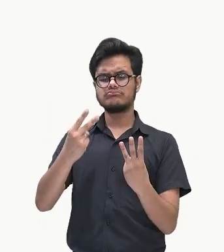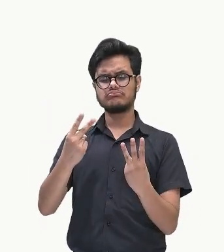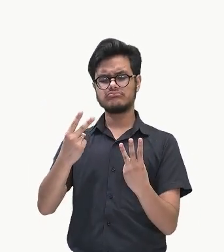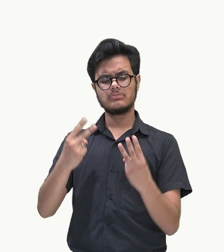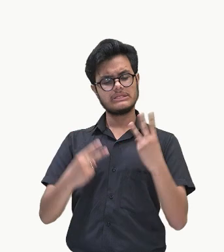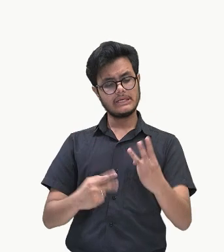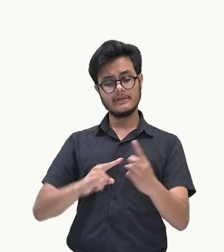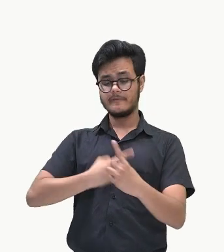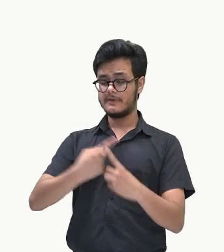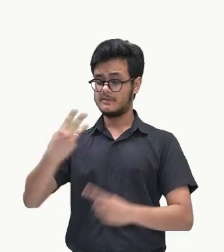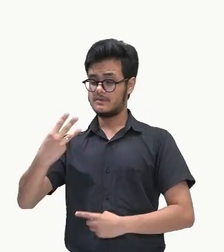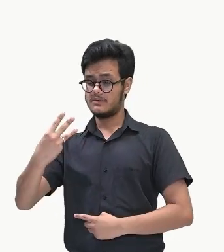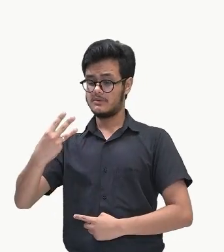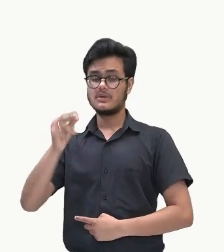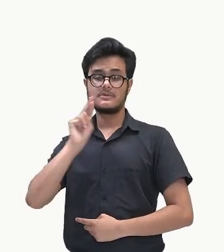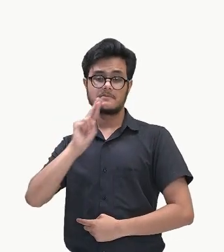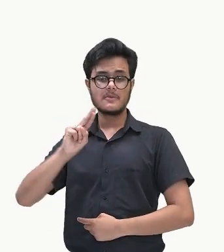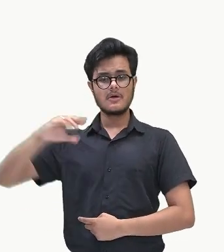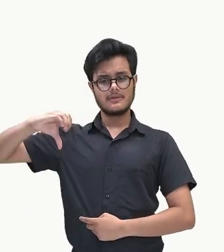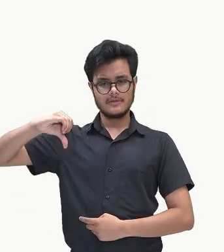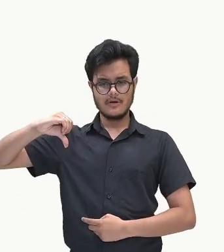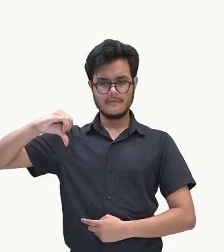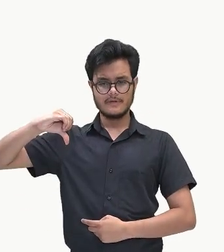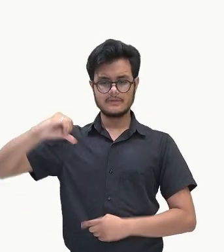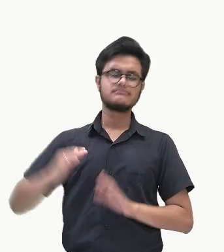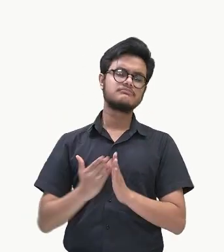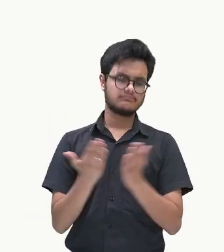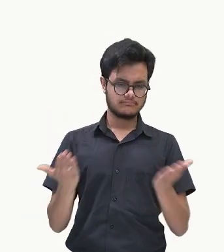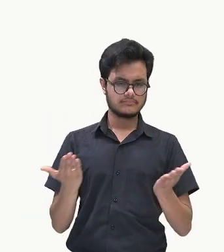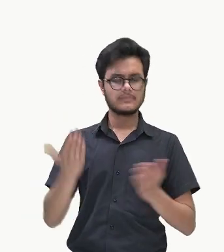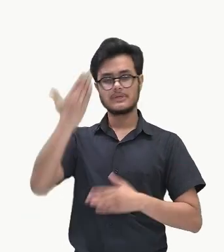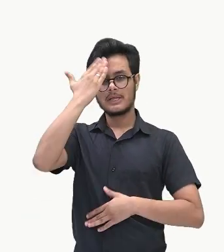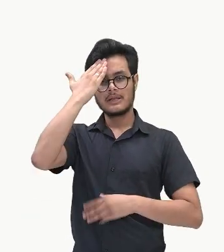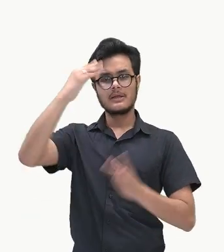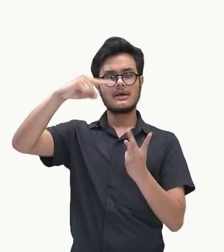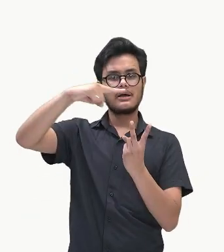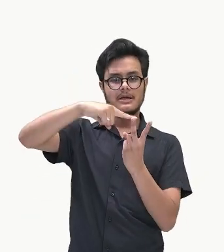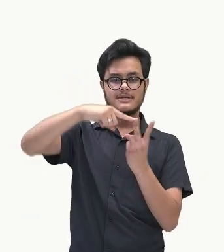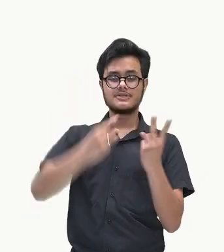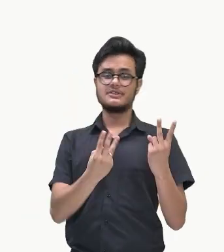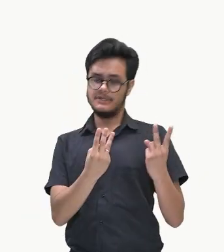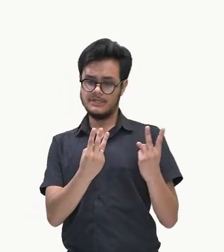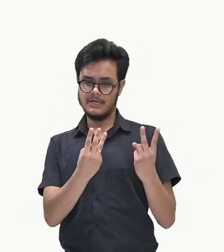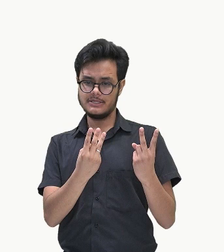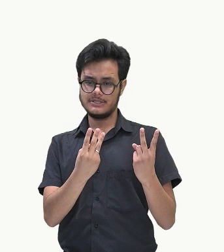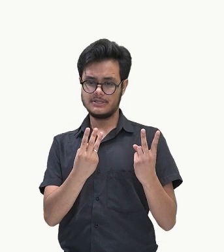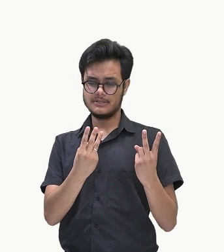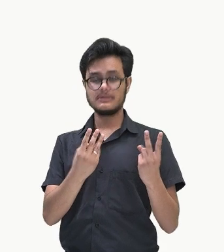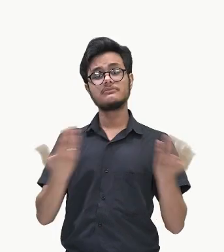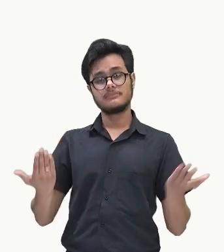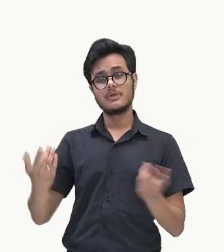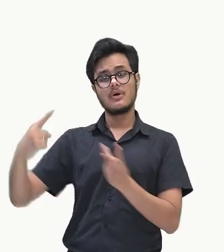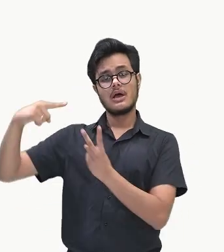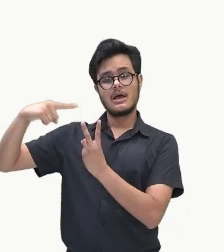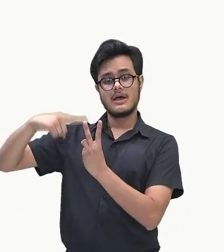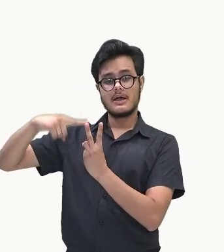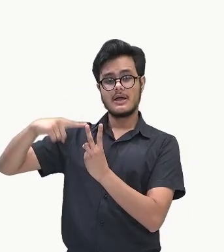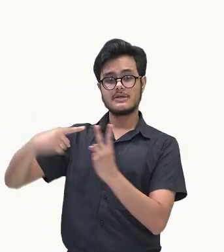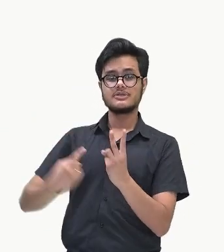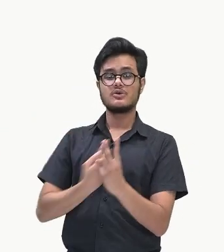E agora sim, ó, o que era raiz de 3, agora virou raiz quarta